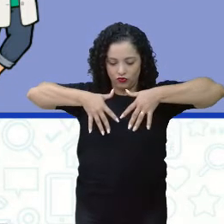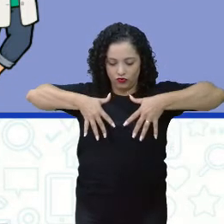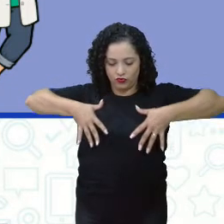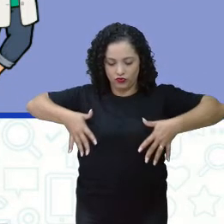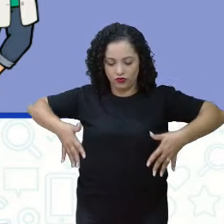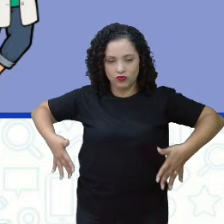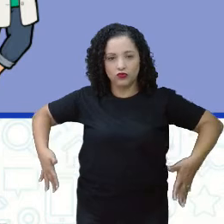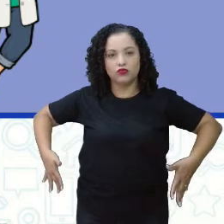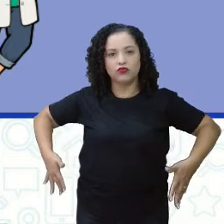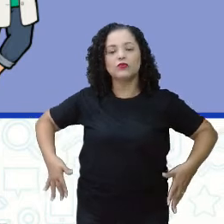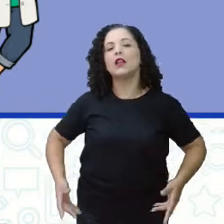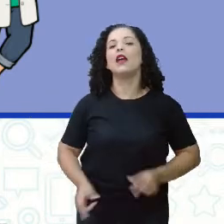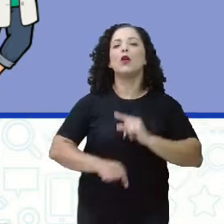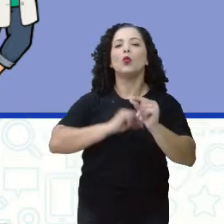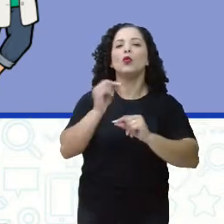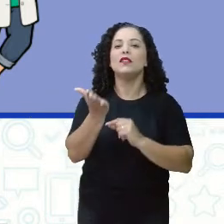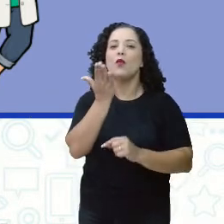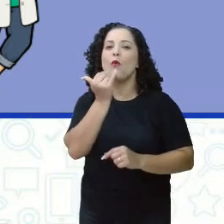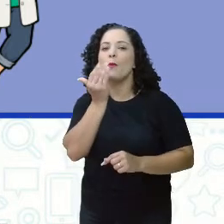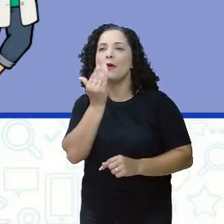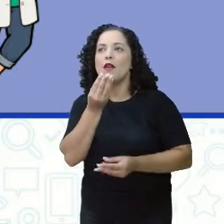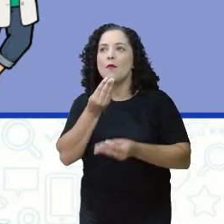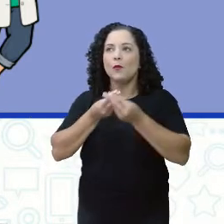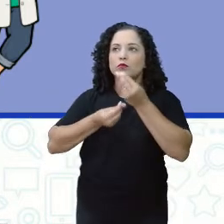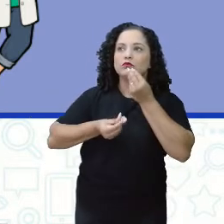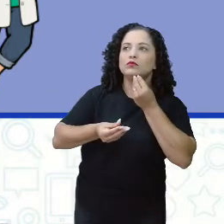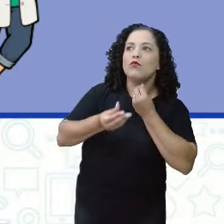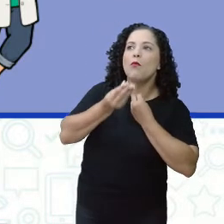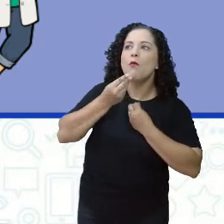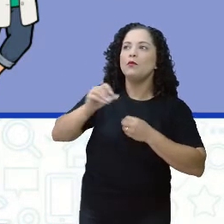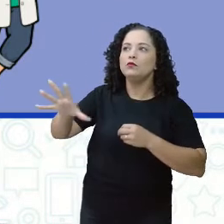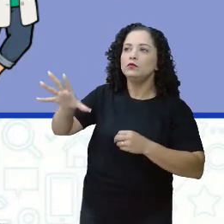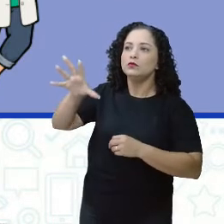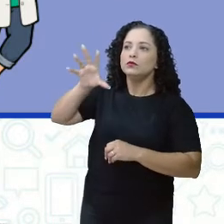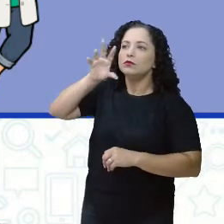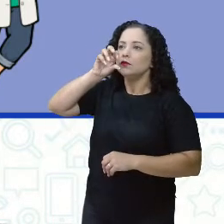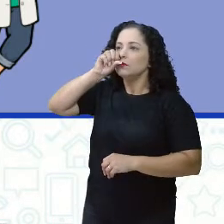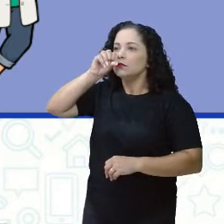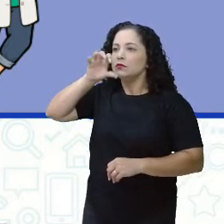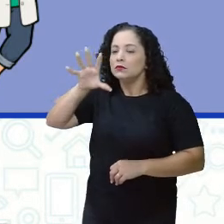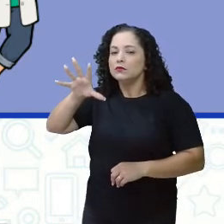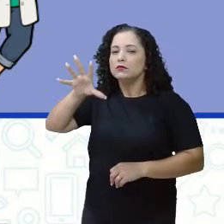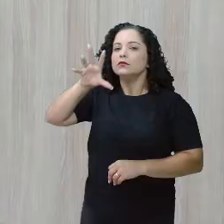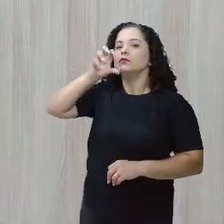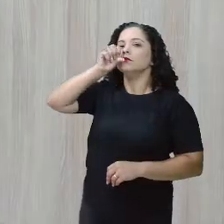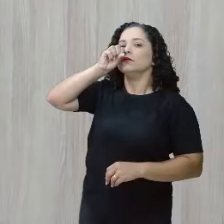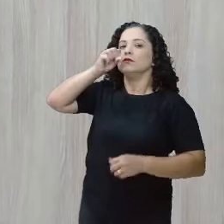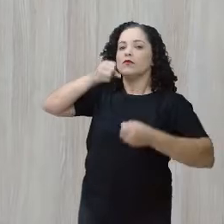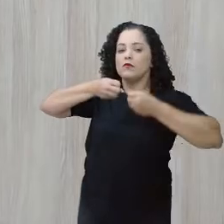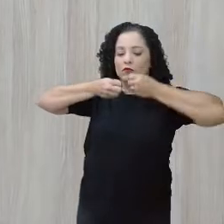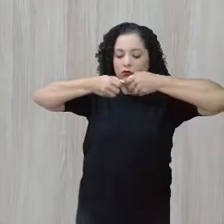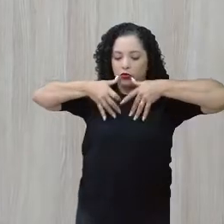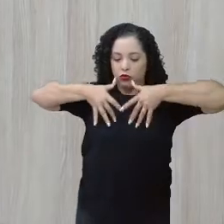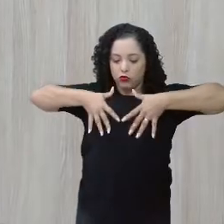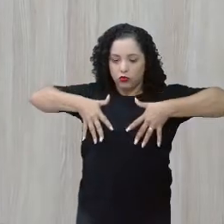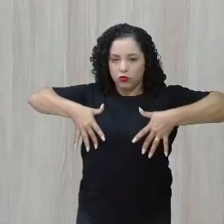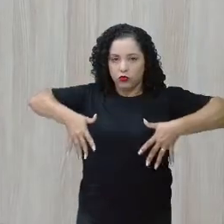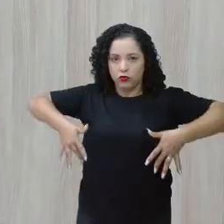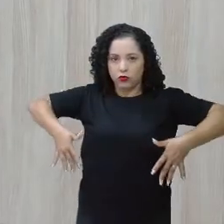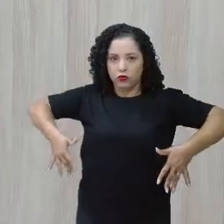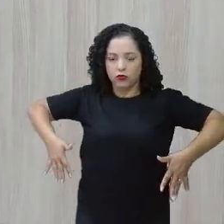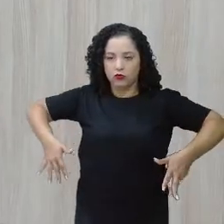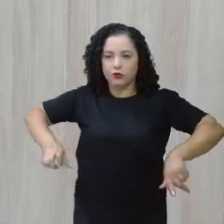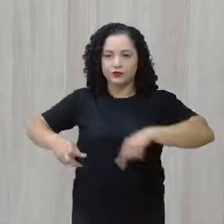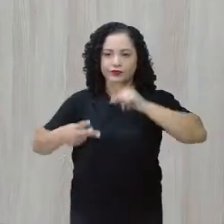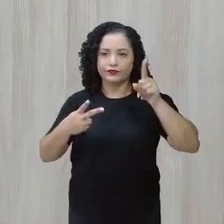foram colhidos da digestão e o oxigênio que foi absorvido aí da respiração. Então, essa seria uma função. A